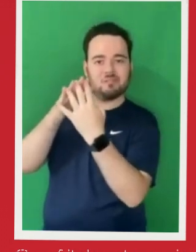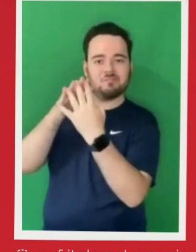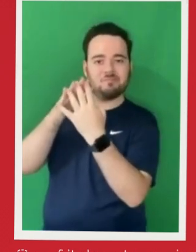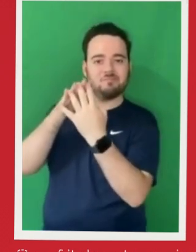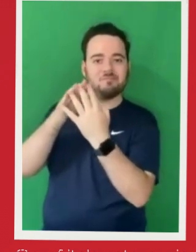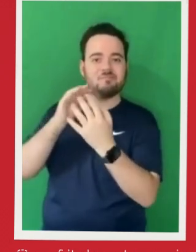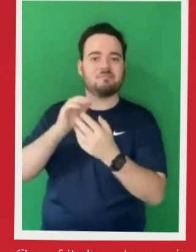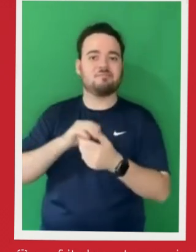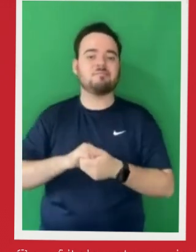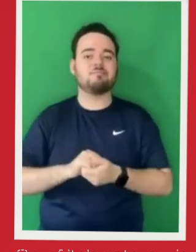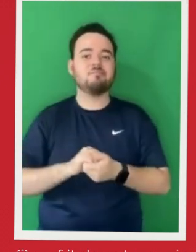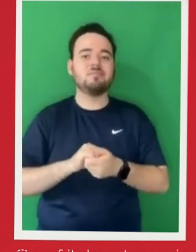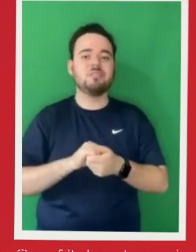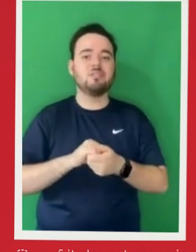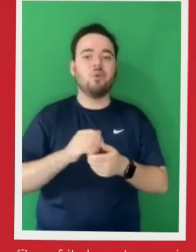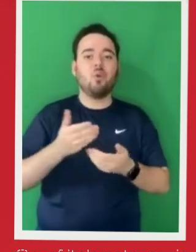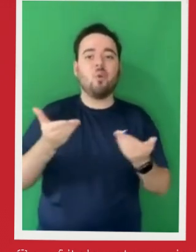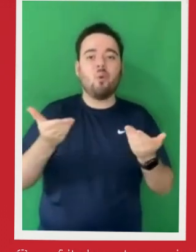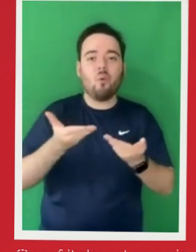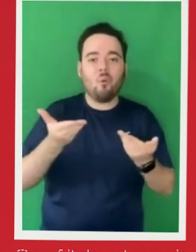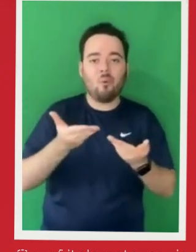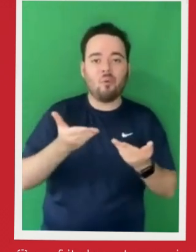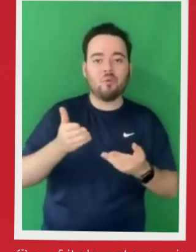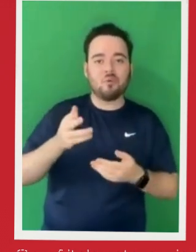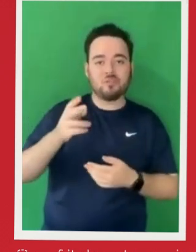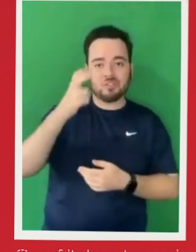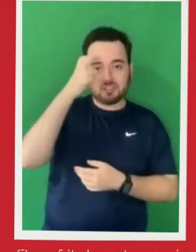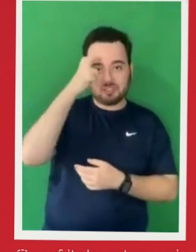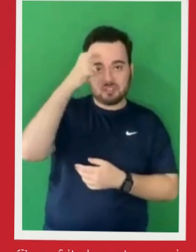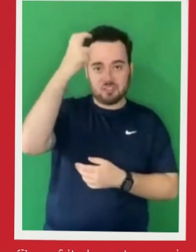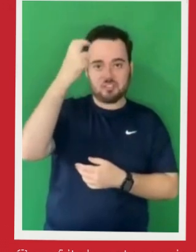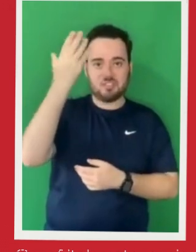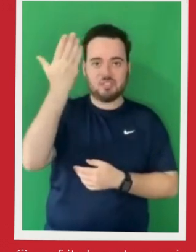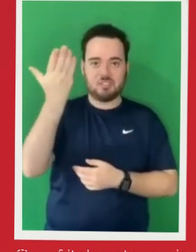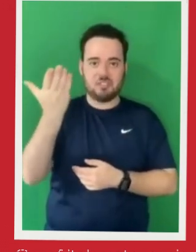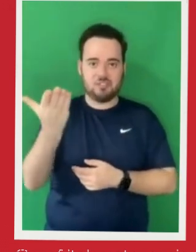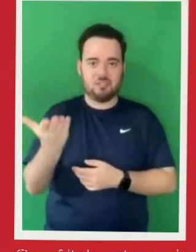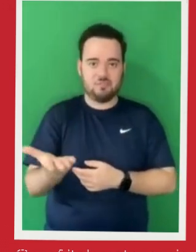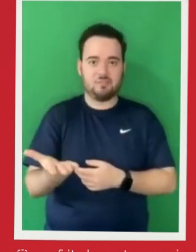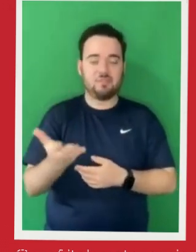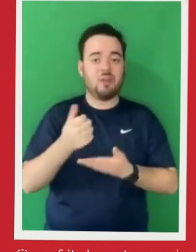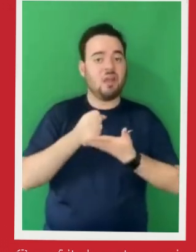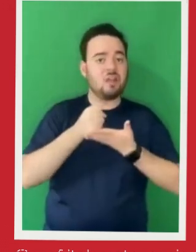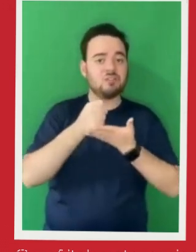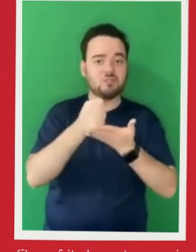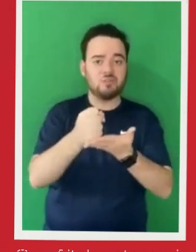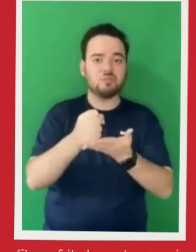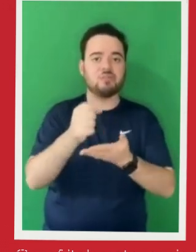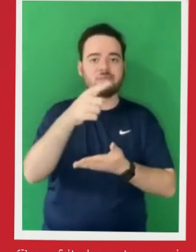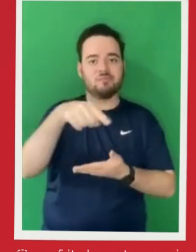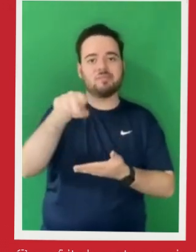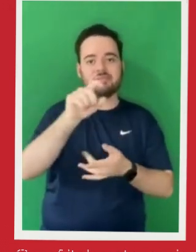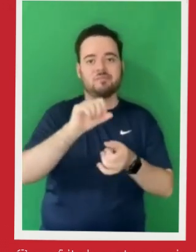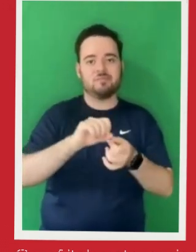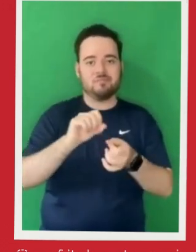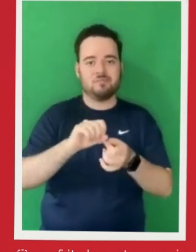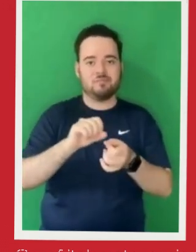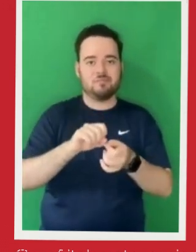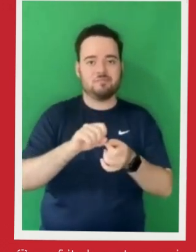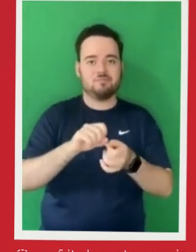cruzadas. Hoje, como eu disse a vocês, as ferramentas de inteligência artificial ajudam